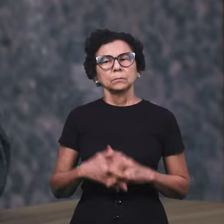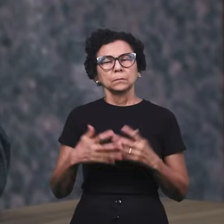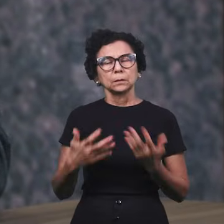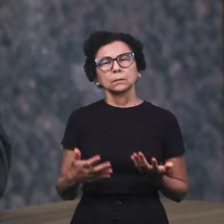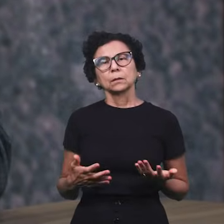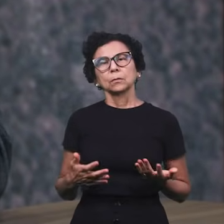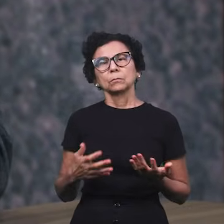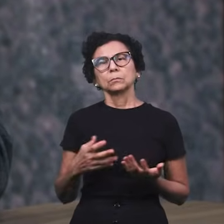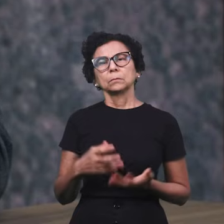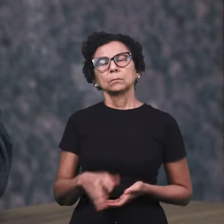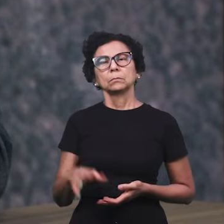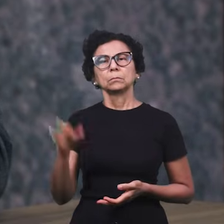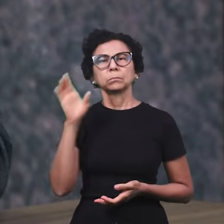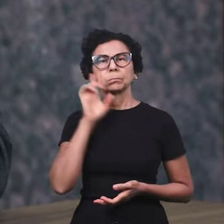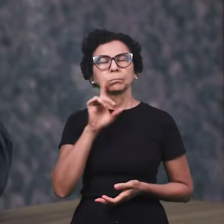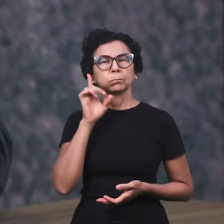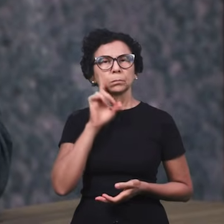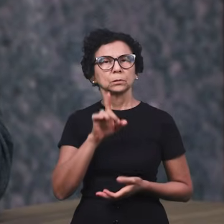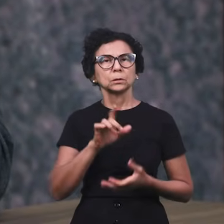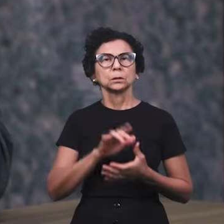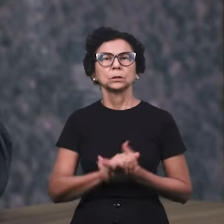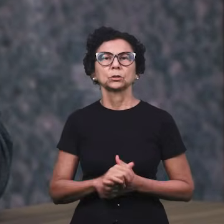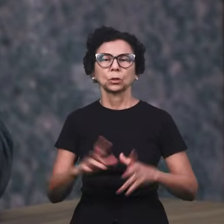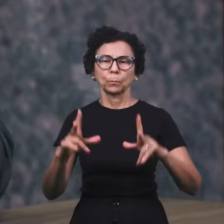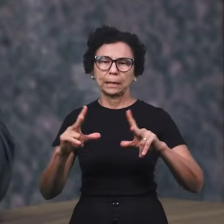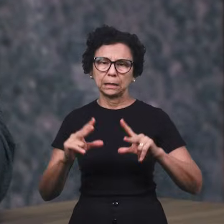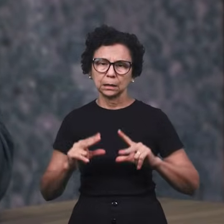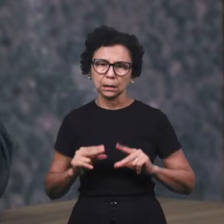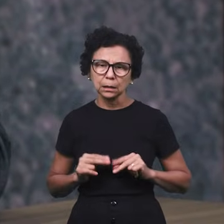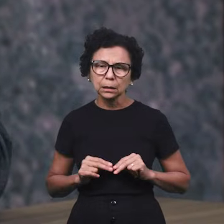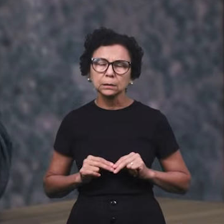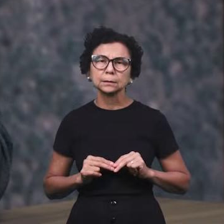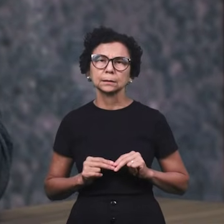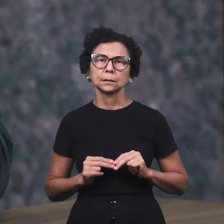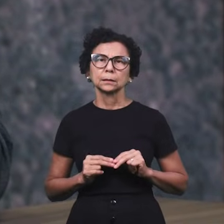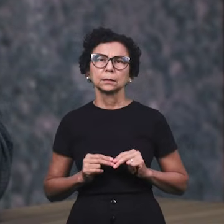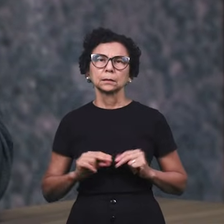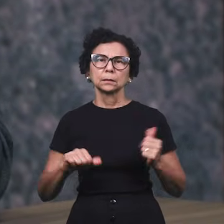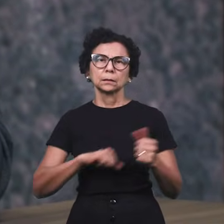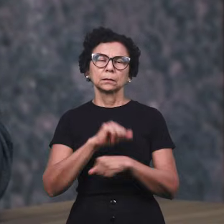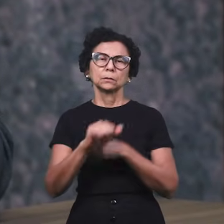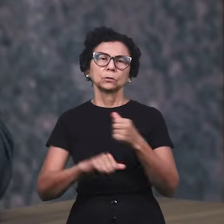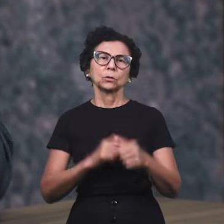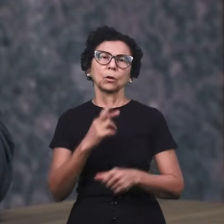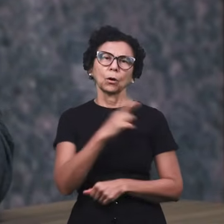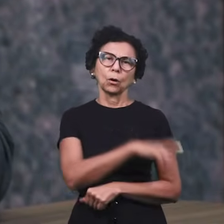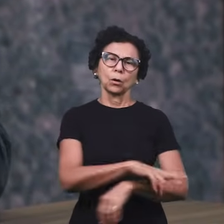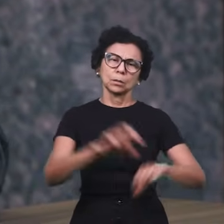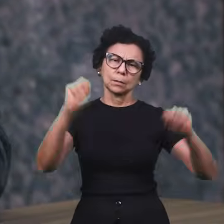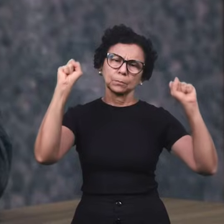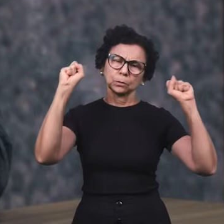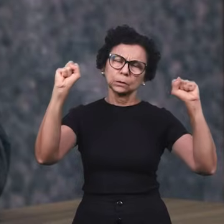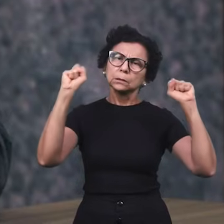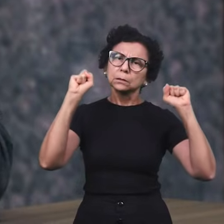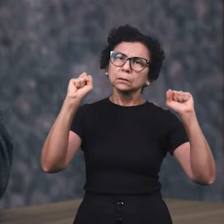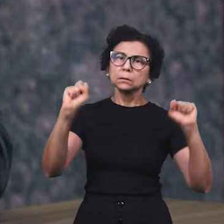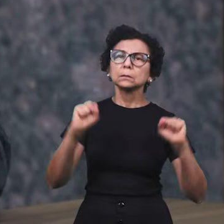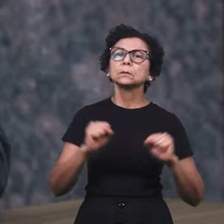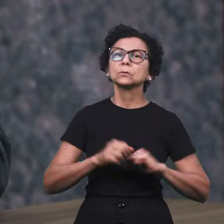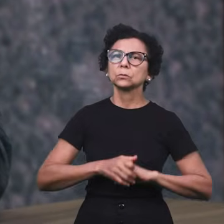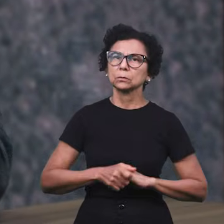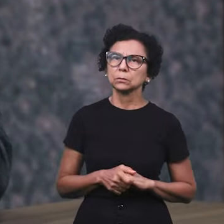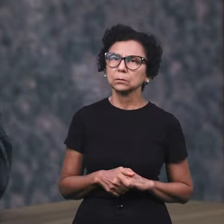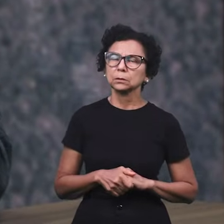conservaram uma herança protestante, uma herança que sempre foi muito valorizada e que nós